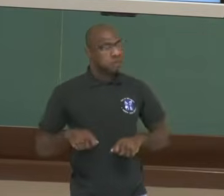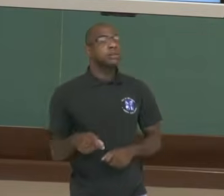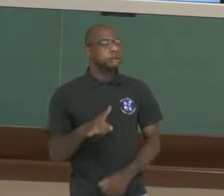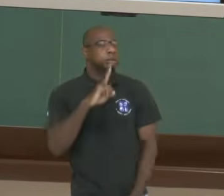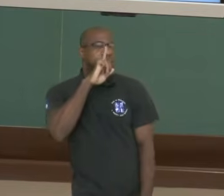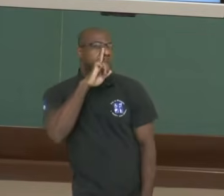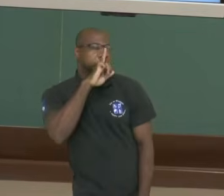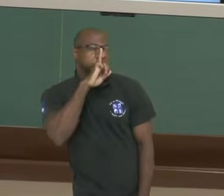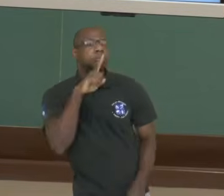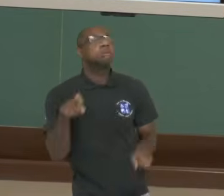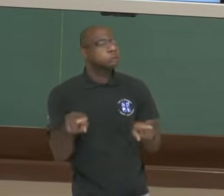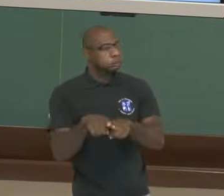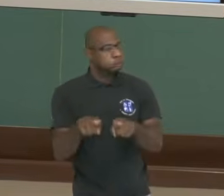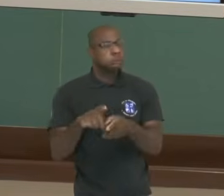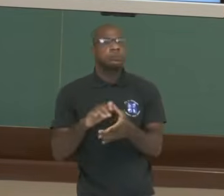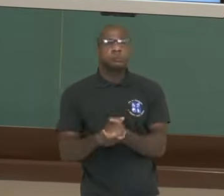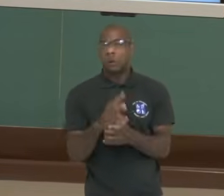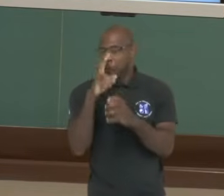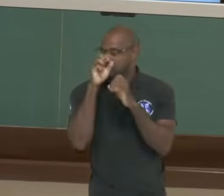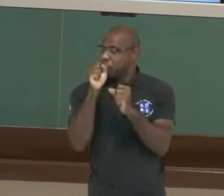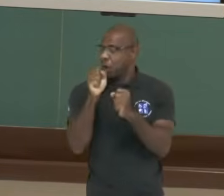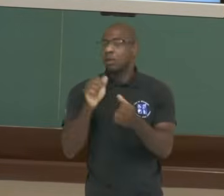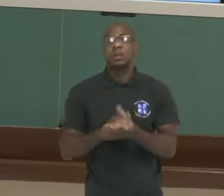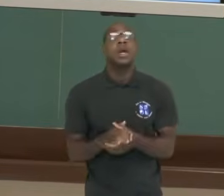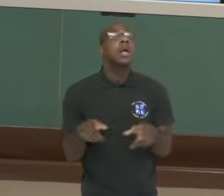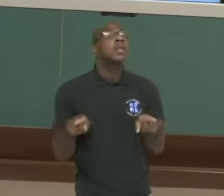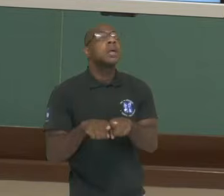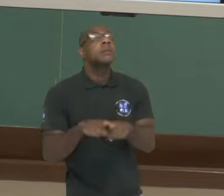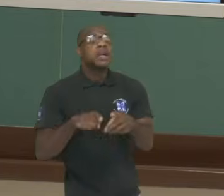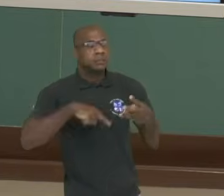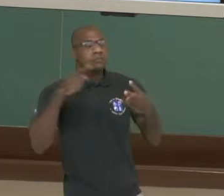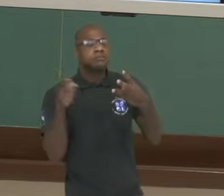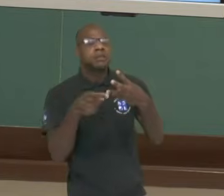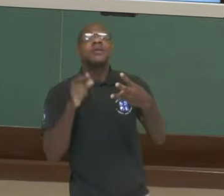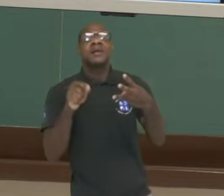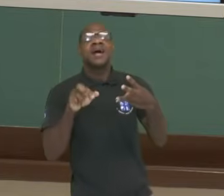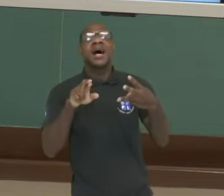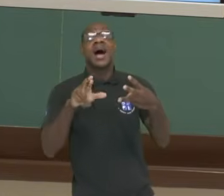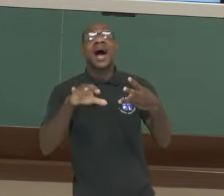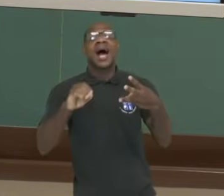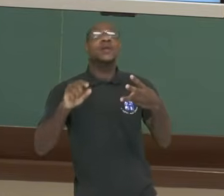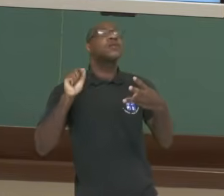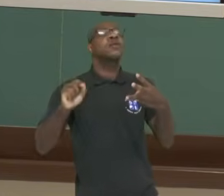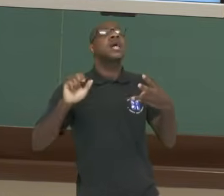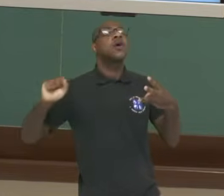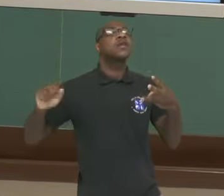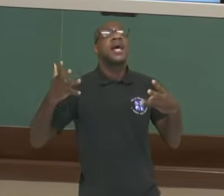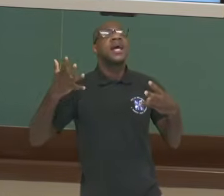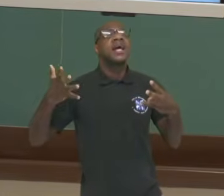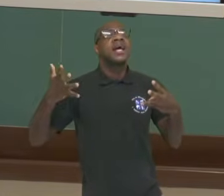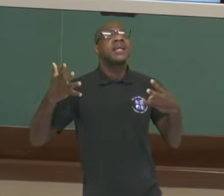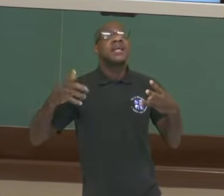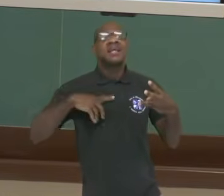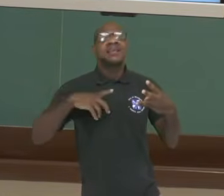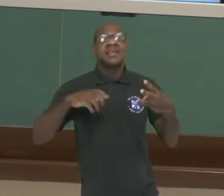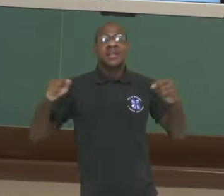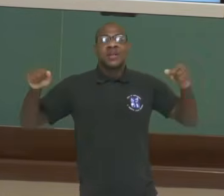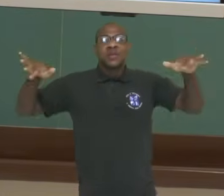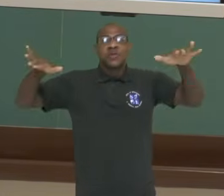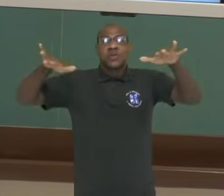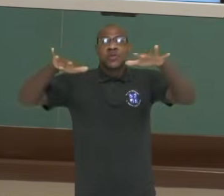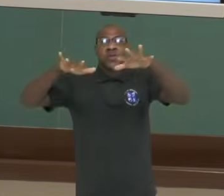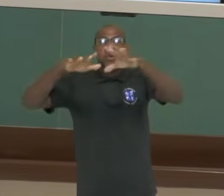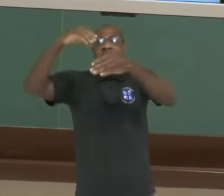gravidade muito intensa, ok? E tem também aqueles raios que ocorrem entre as nuvens, isso